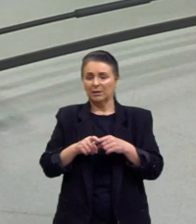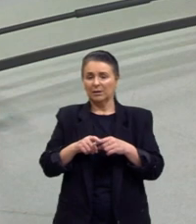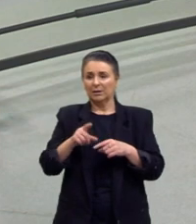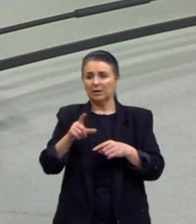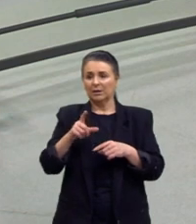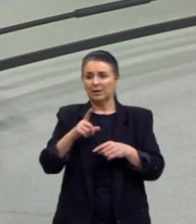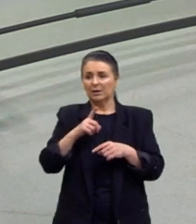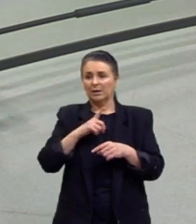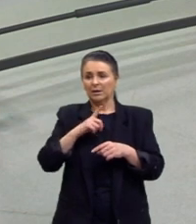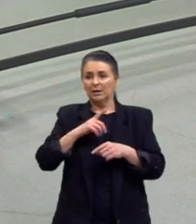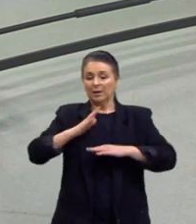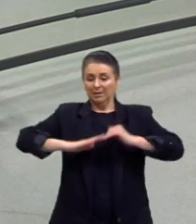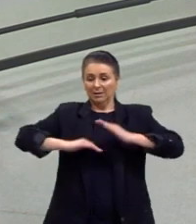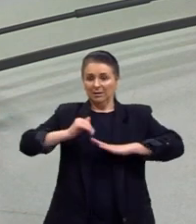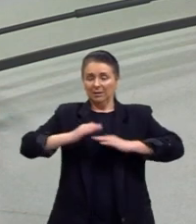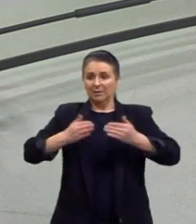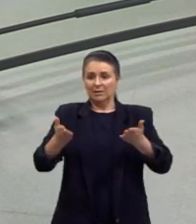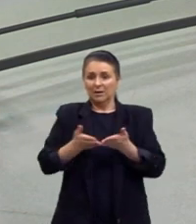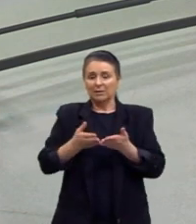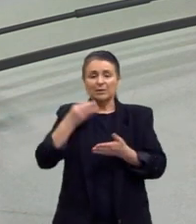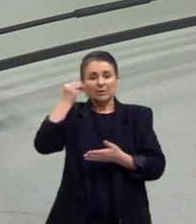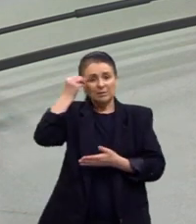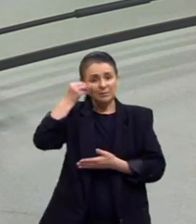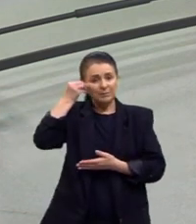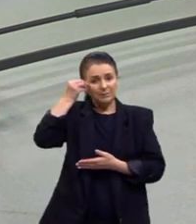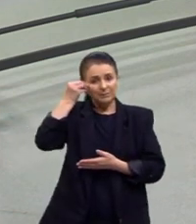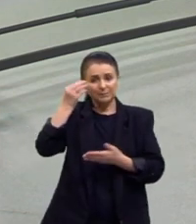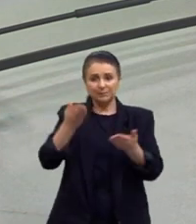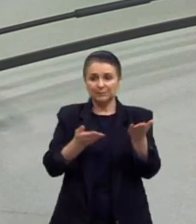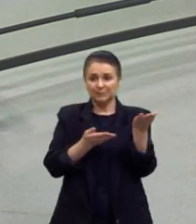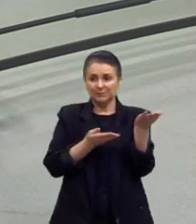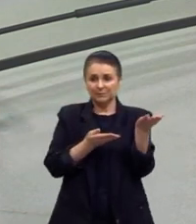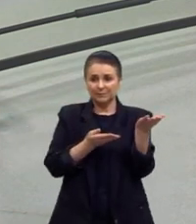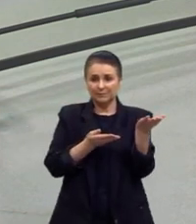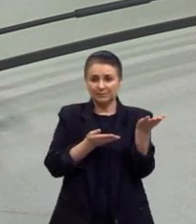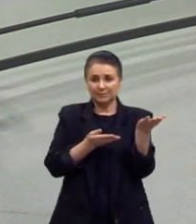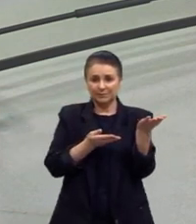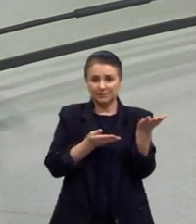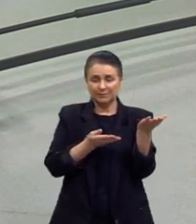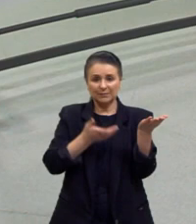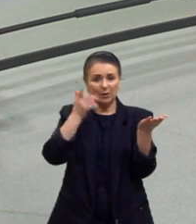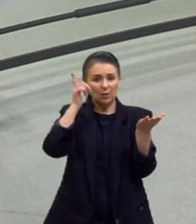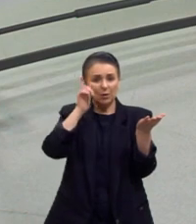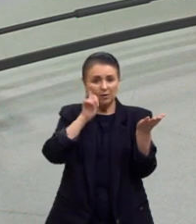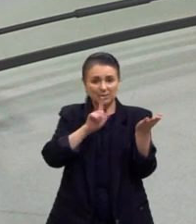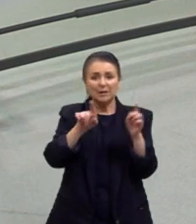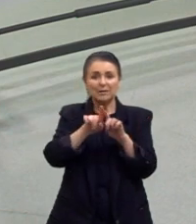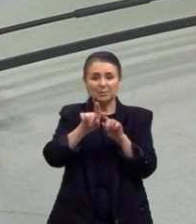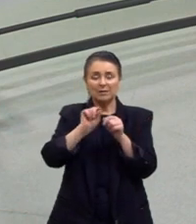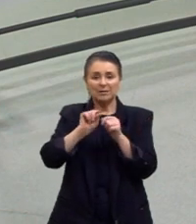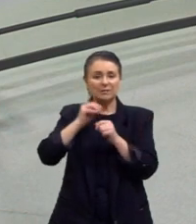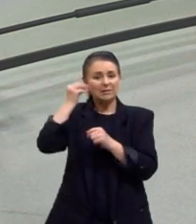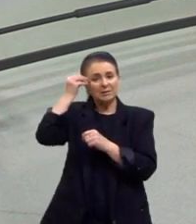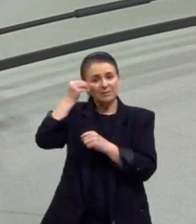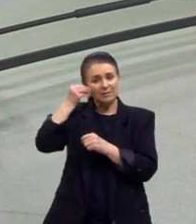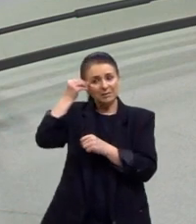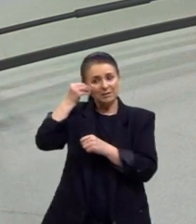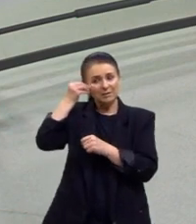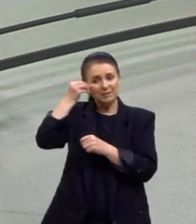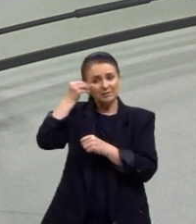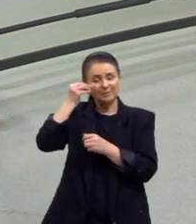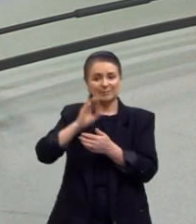ele tem na prática, tá? Na realidade, mas a gente também consegue simular ele,